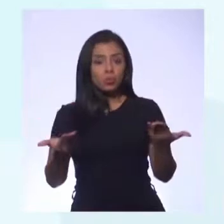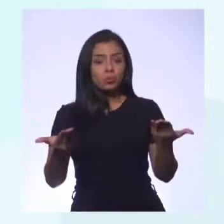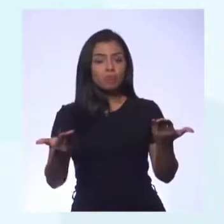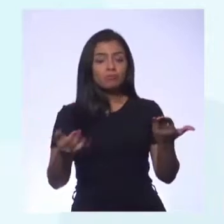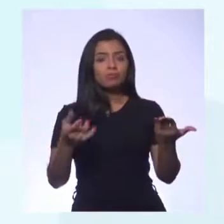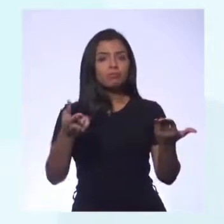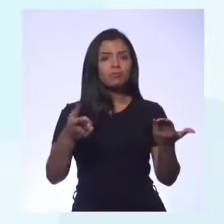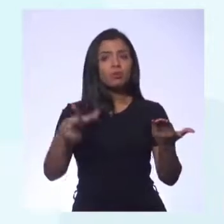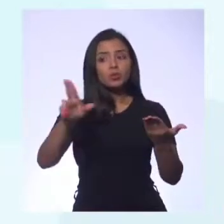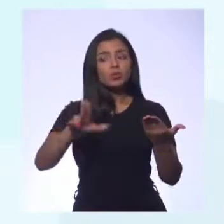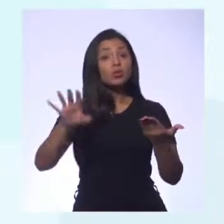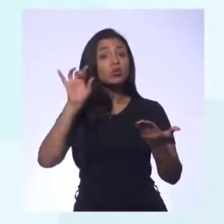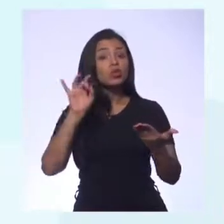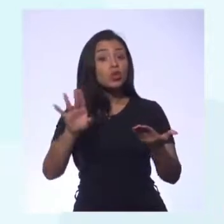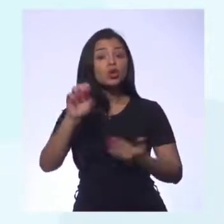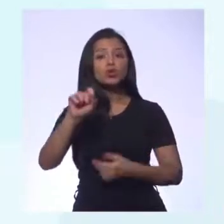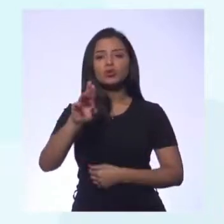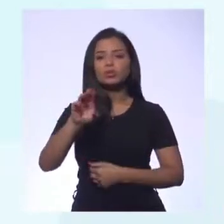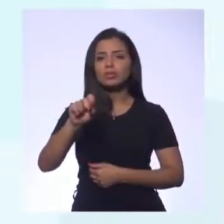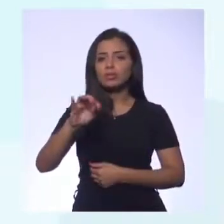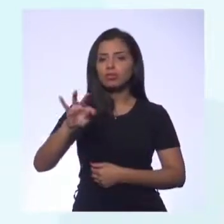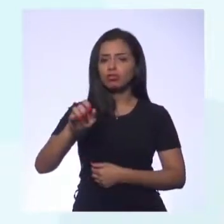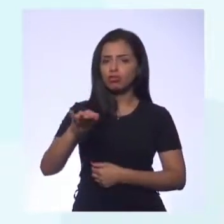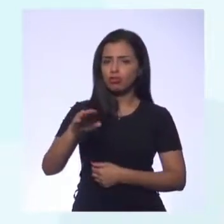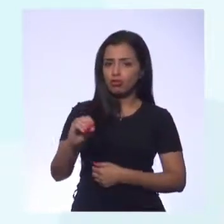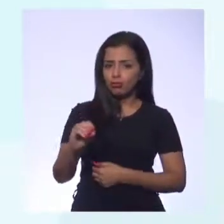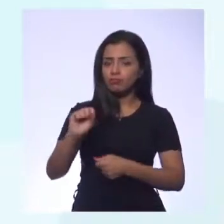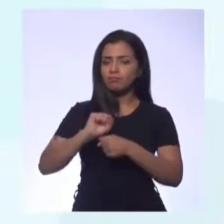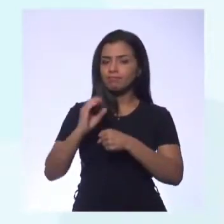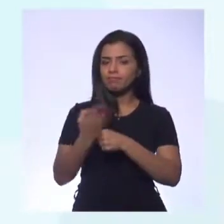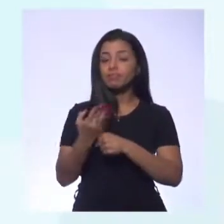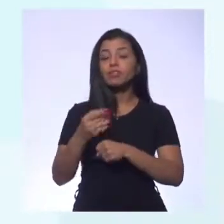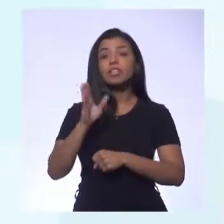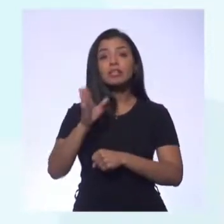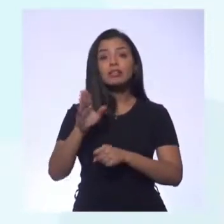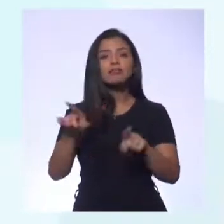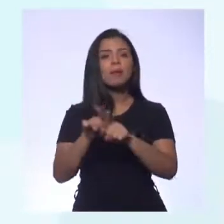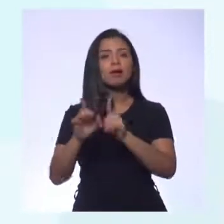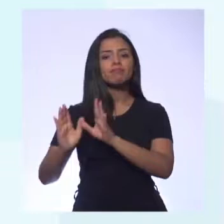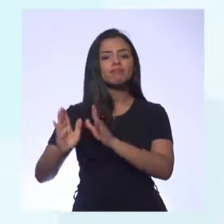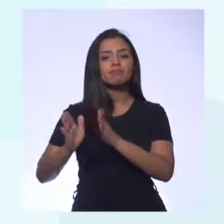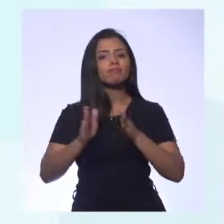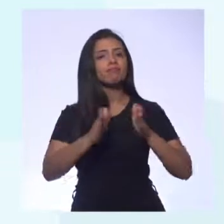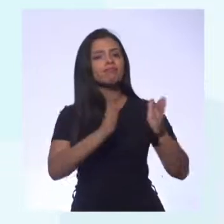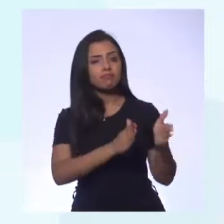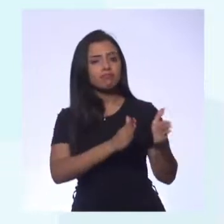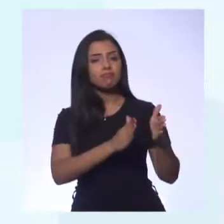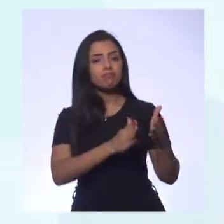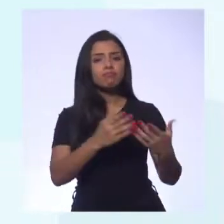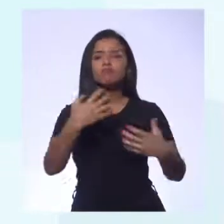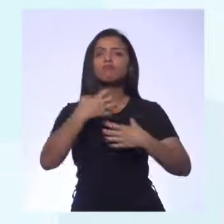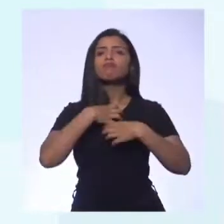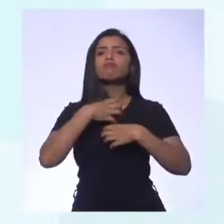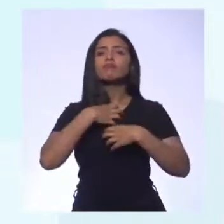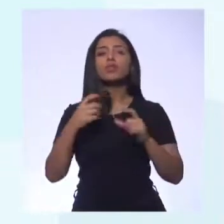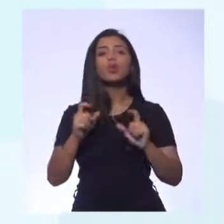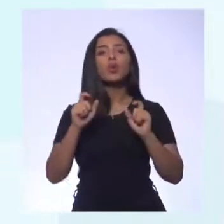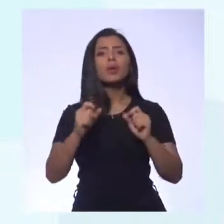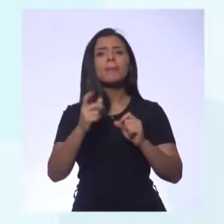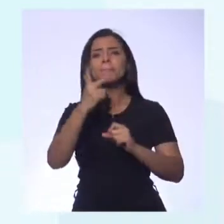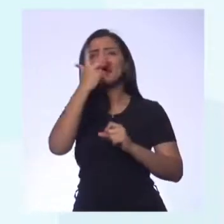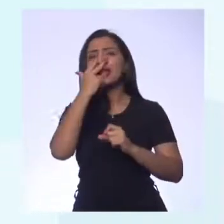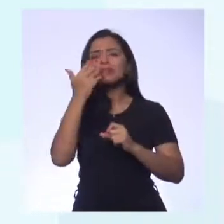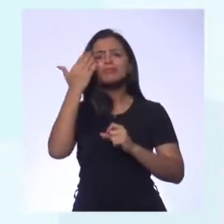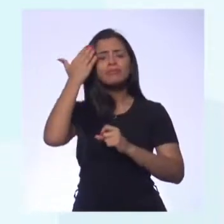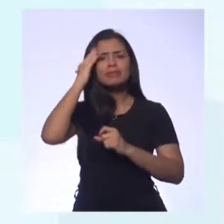usou somente substantivos, e esses substantivos aí, ele seguiu uma sequência. Tá? Qual foi o efeito? Parece que não